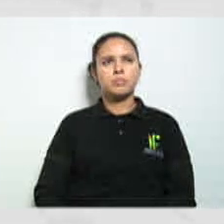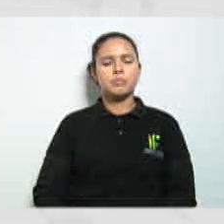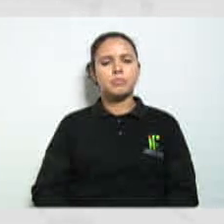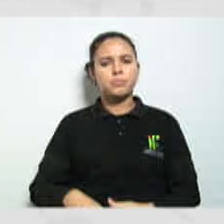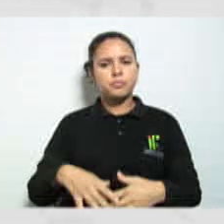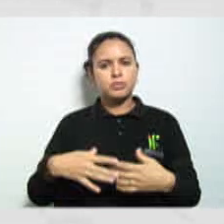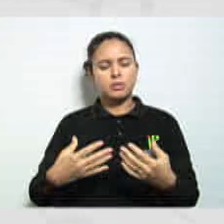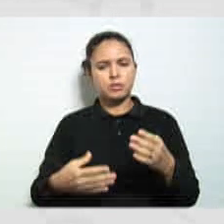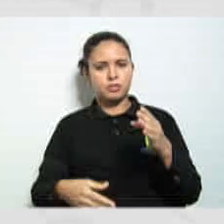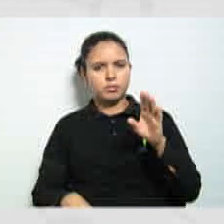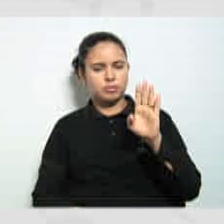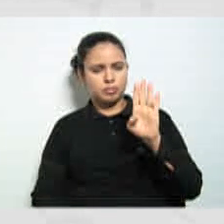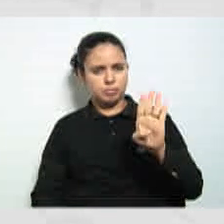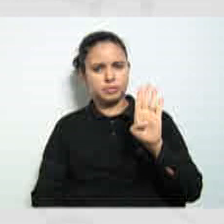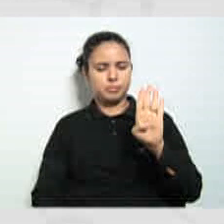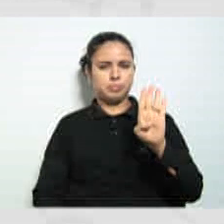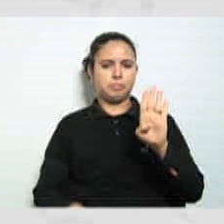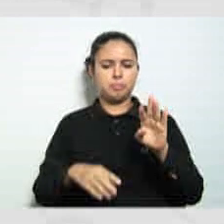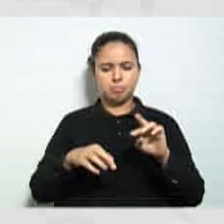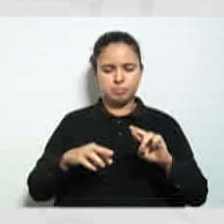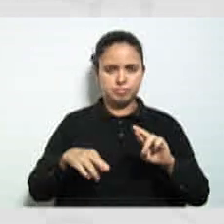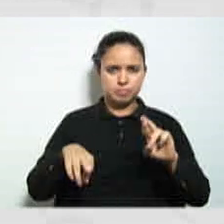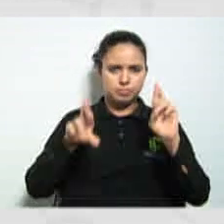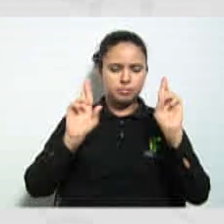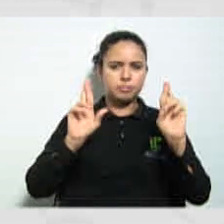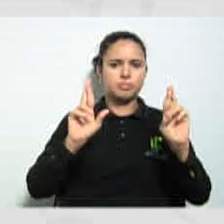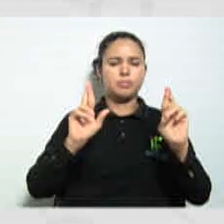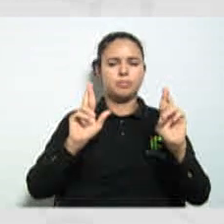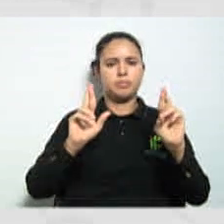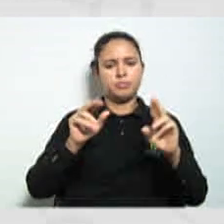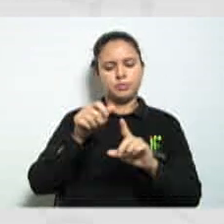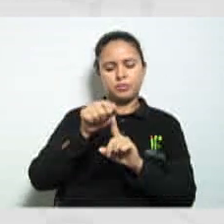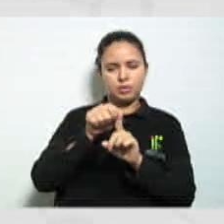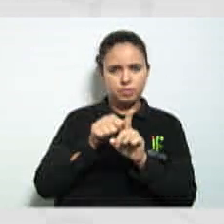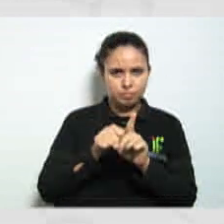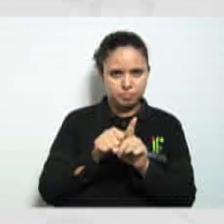é em partidas mensais, elas são em partidas